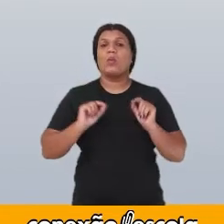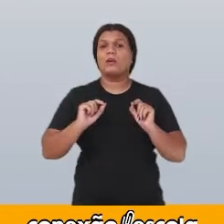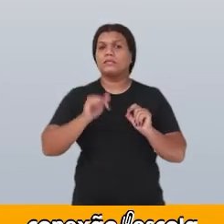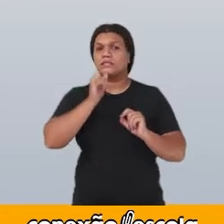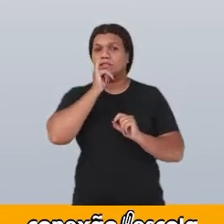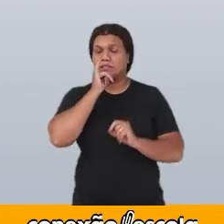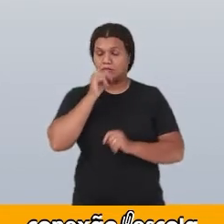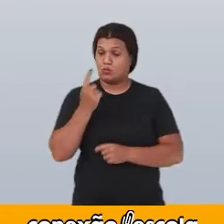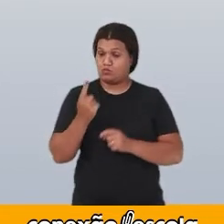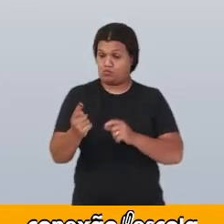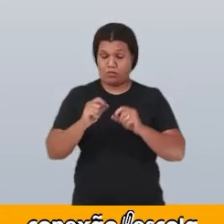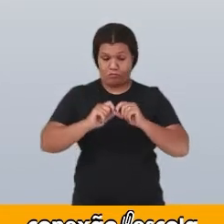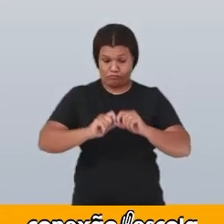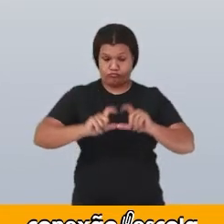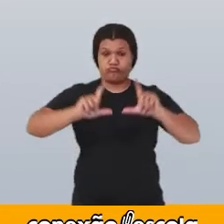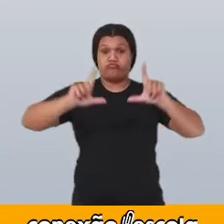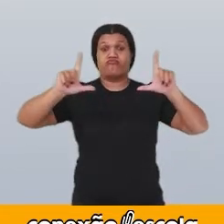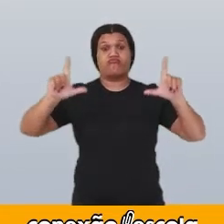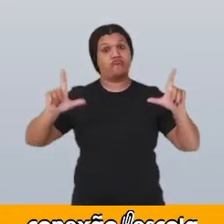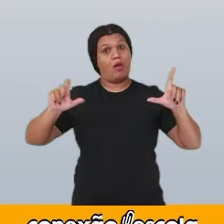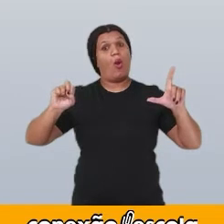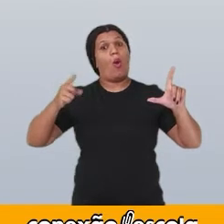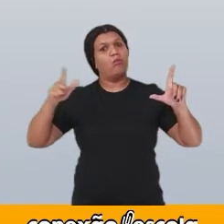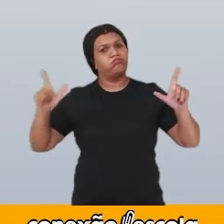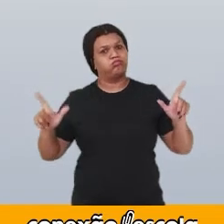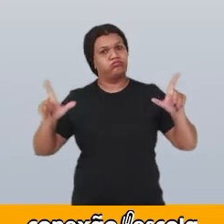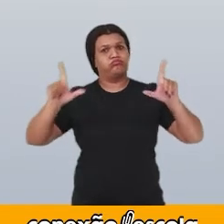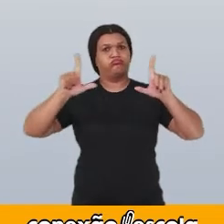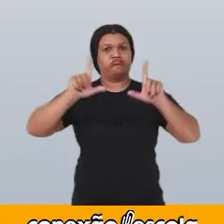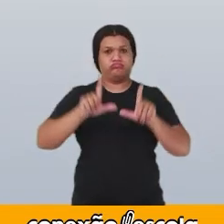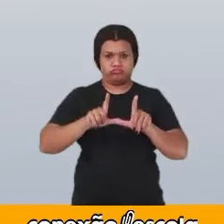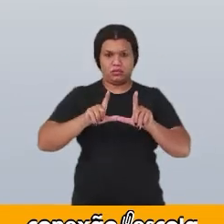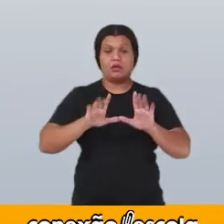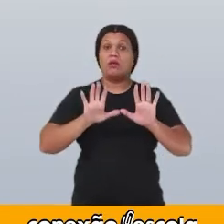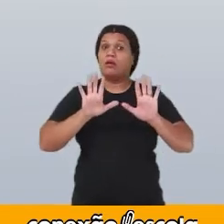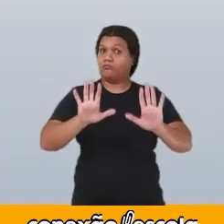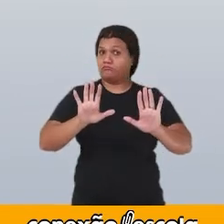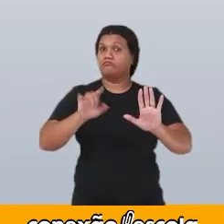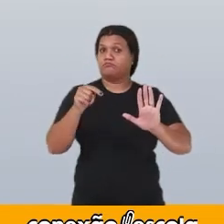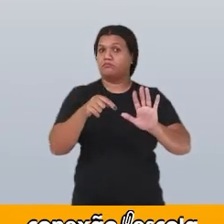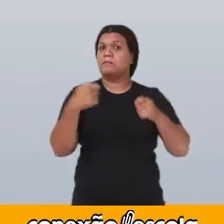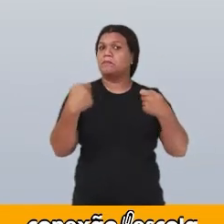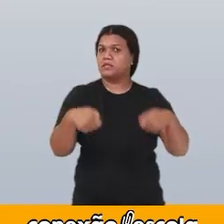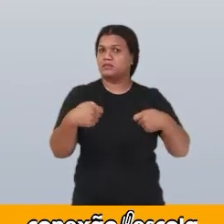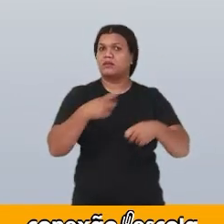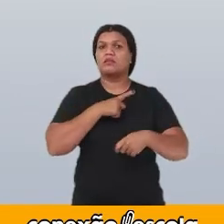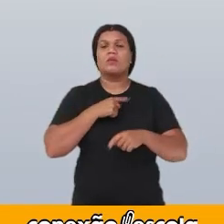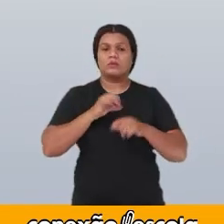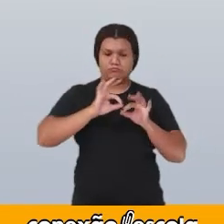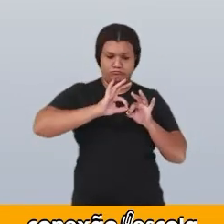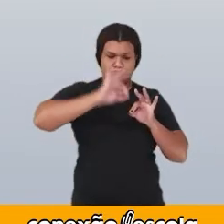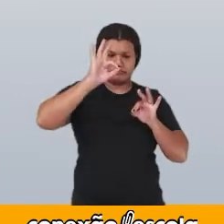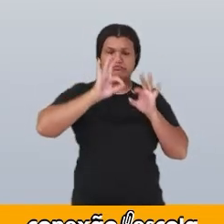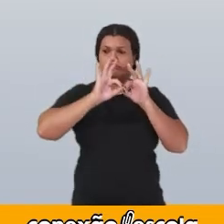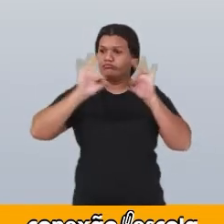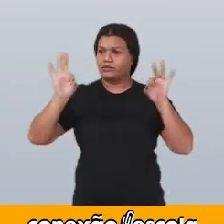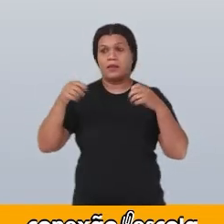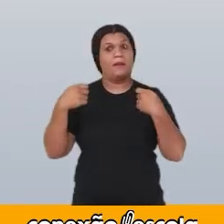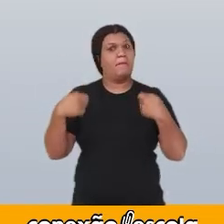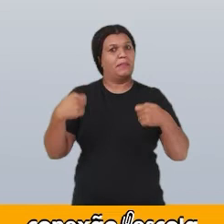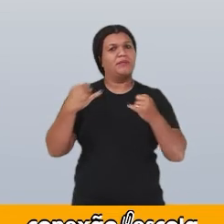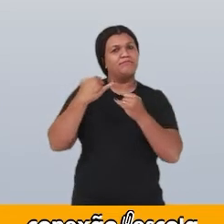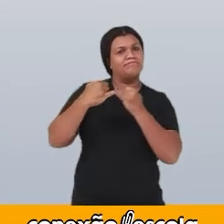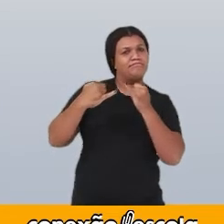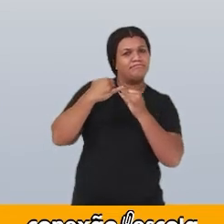a ampliação ou a redução da outra. Para isso, as medidas de uma devem ser proporcional